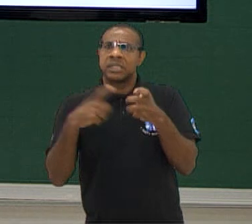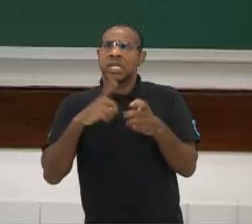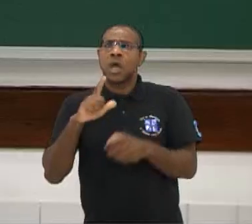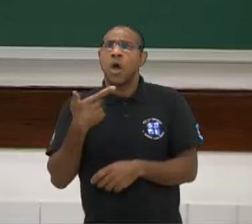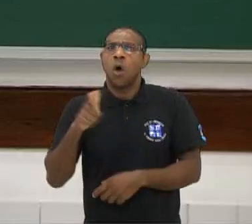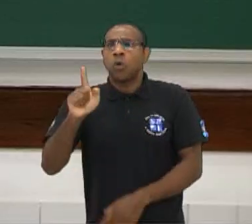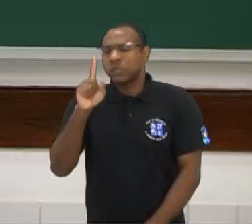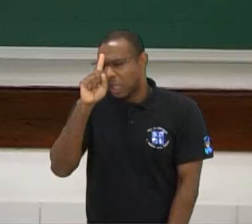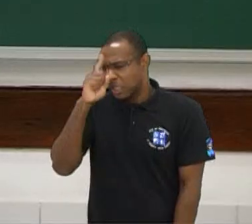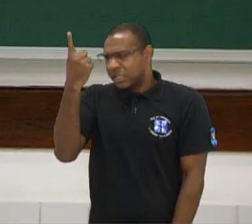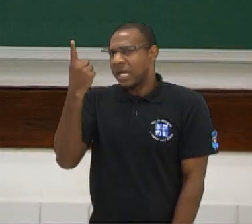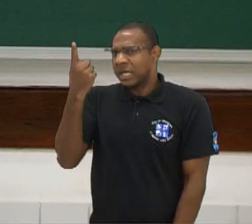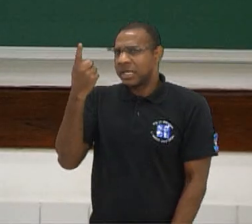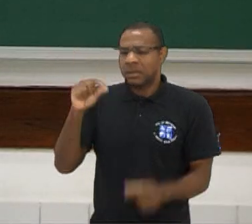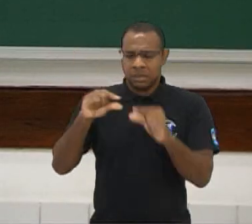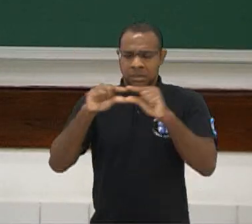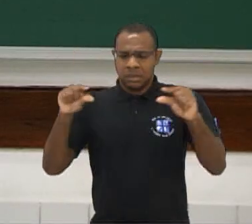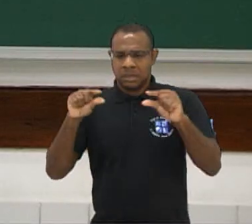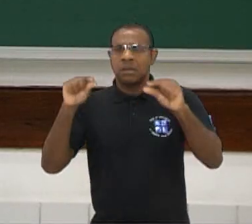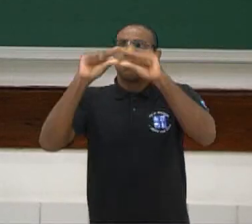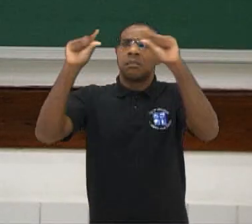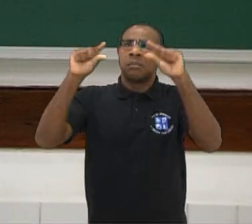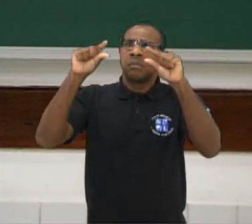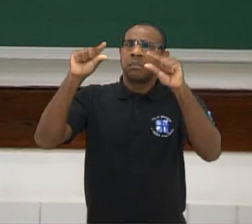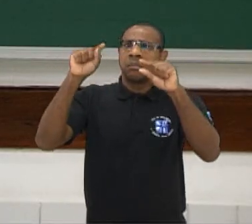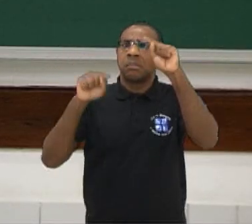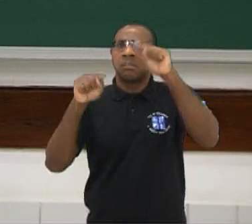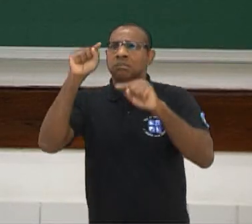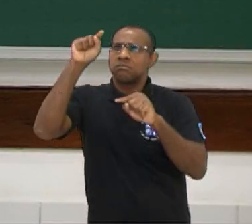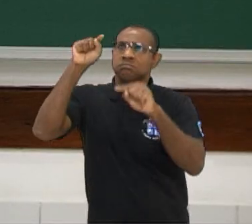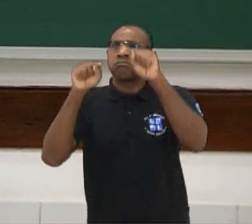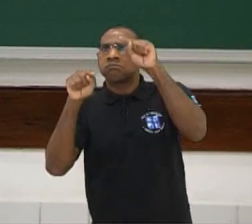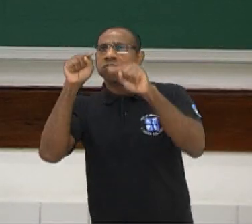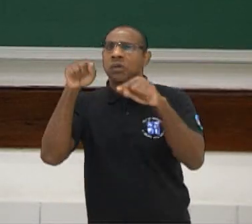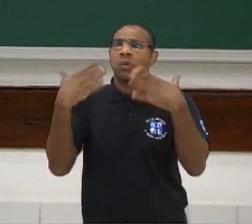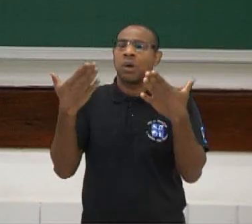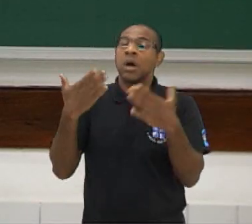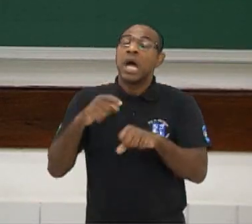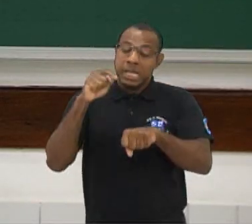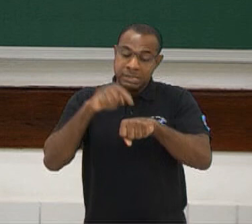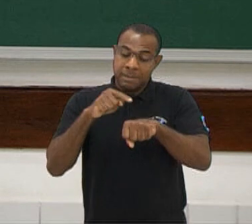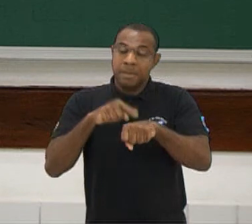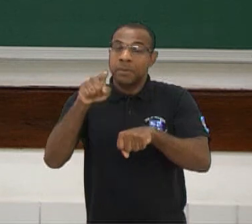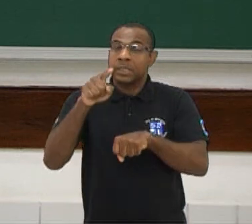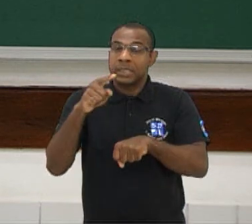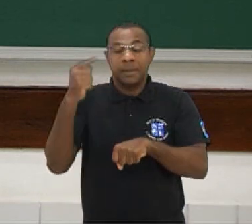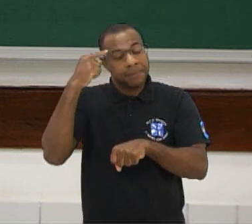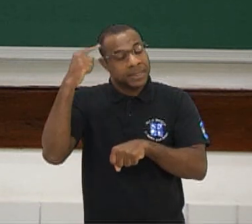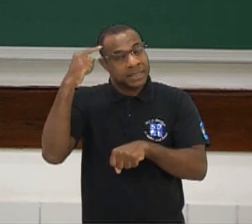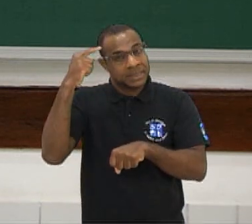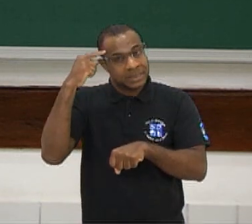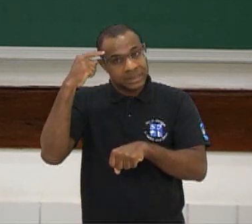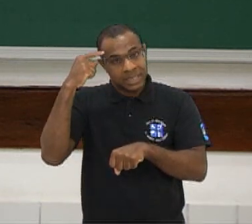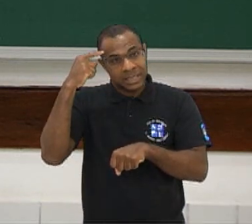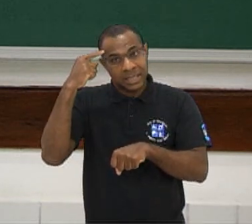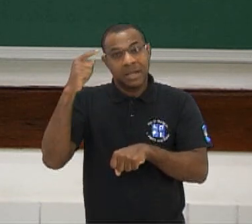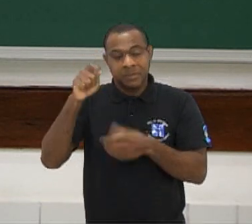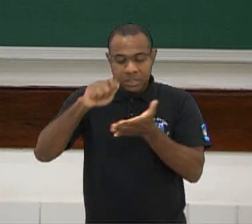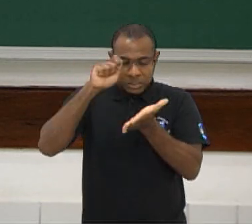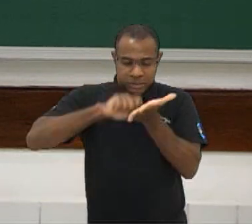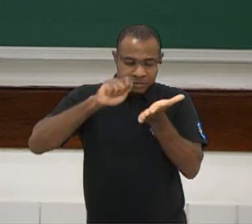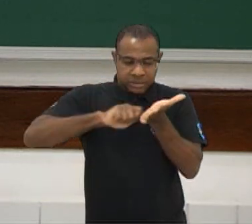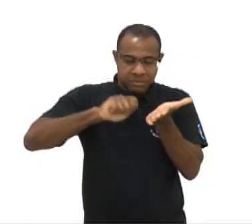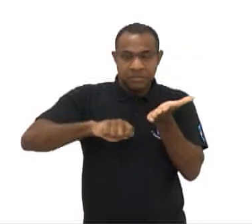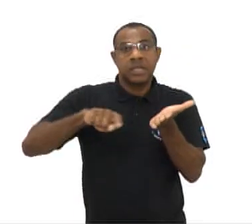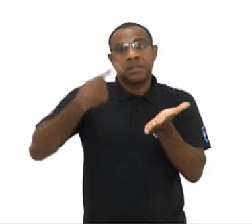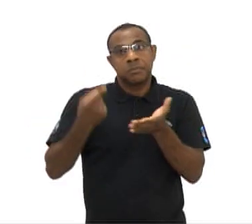ideia para aquela frase que eu estava querendo dizer? Vou dar um tempinho para você pensar a esse respeito, colocar a resposta aí no seu caderno e